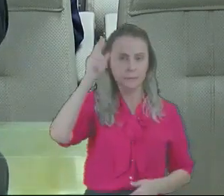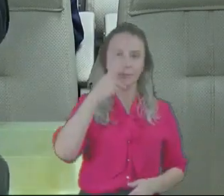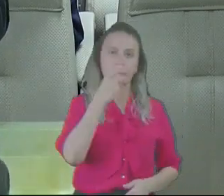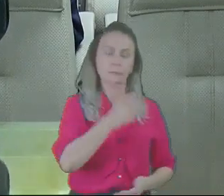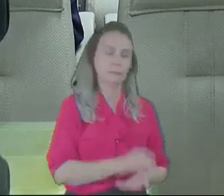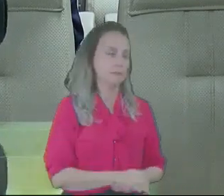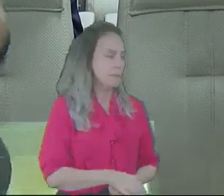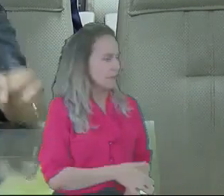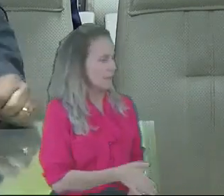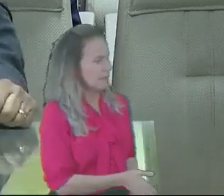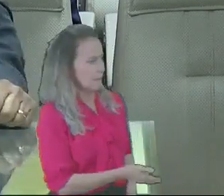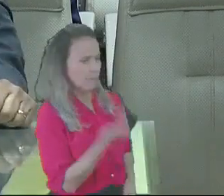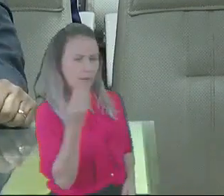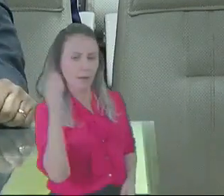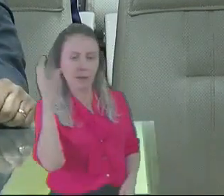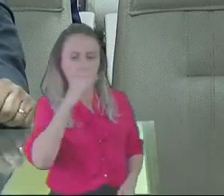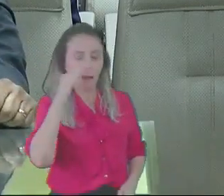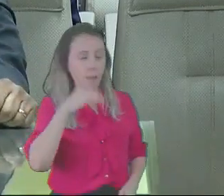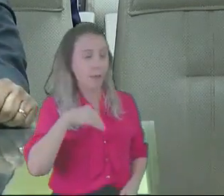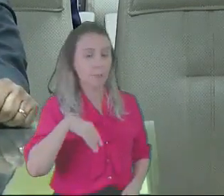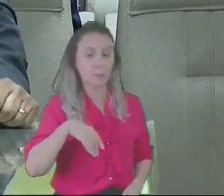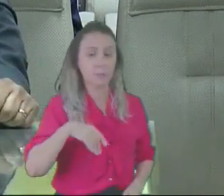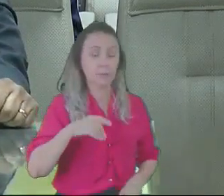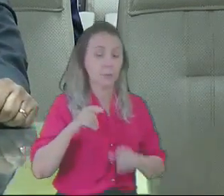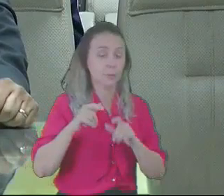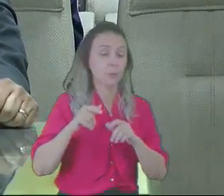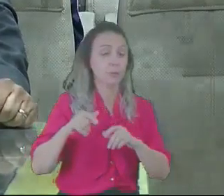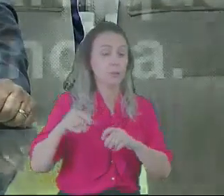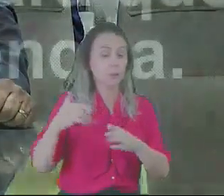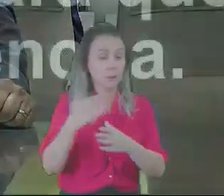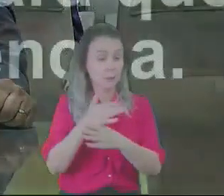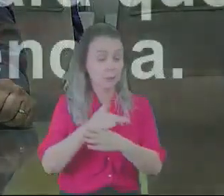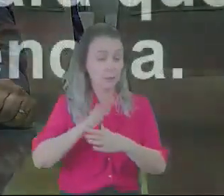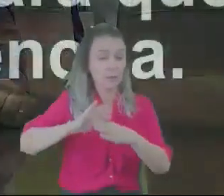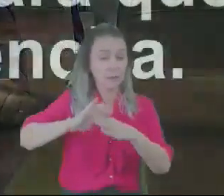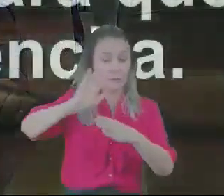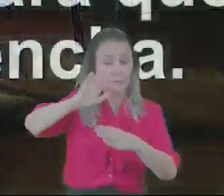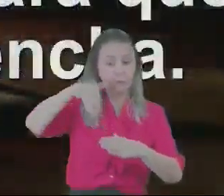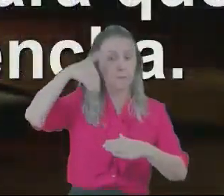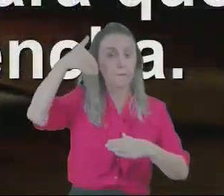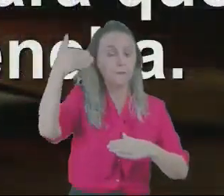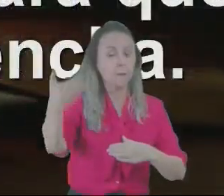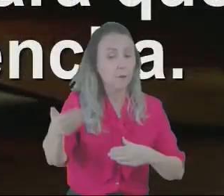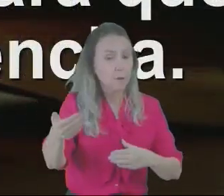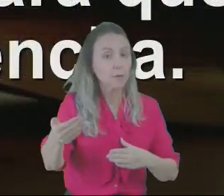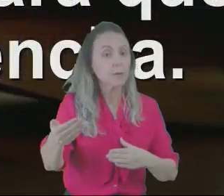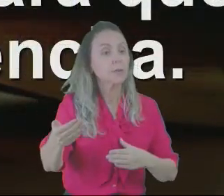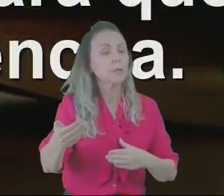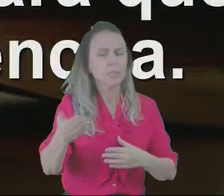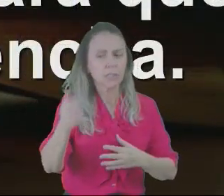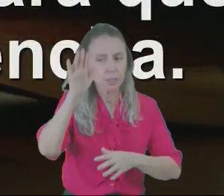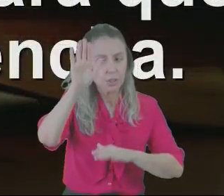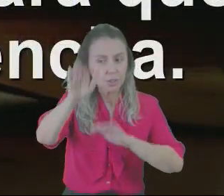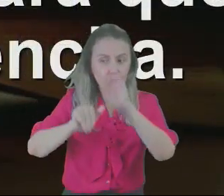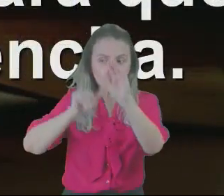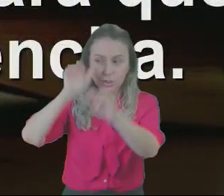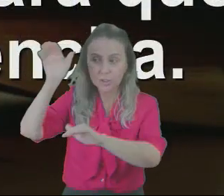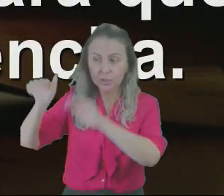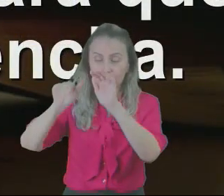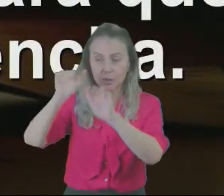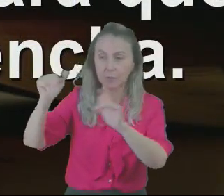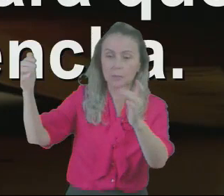pelos caminhos e valados que é fora dos muros da cidade e faz seus a entrar para que a minha